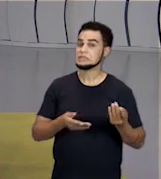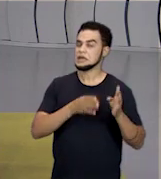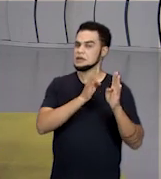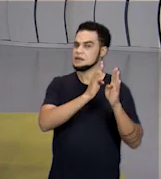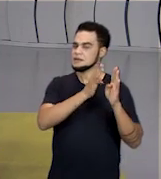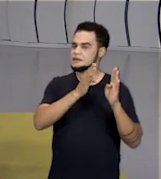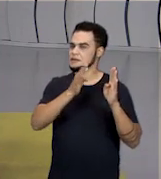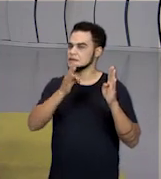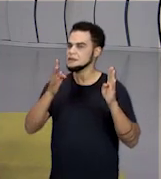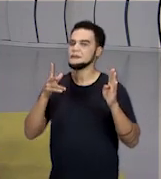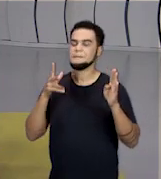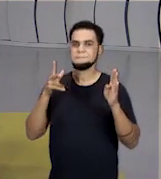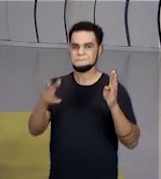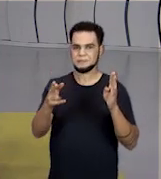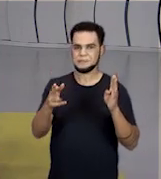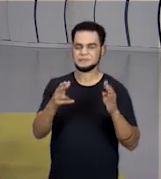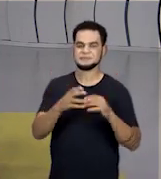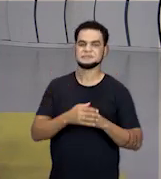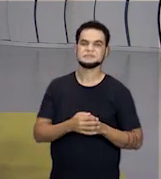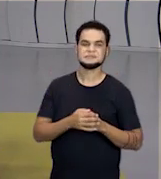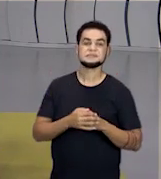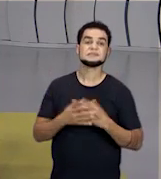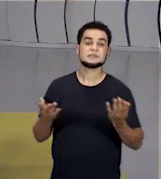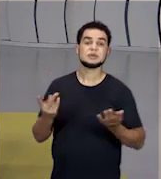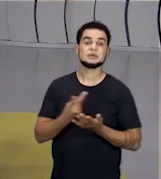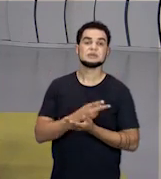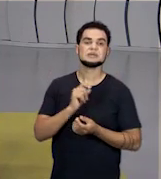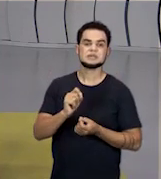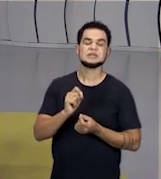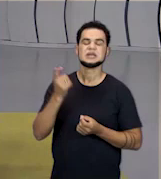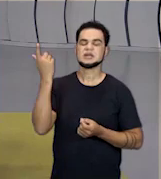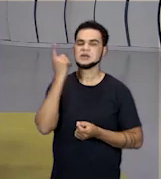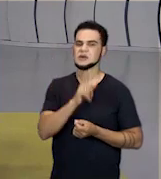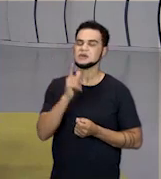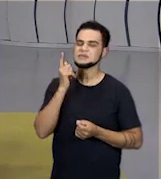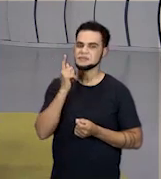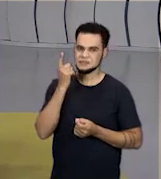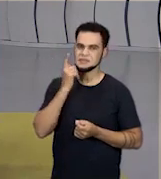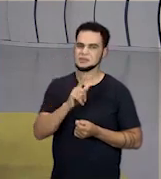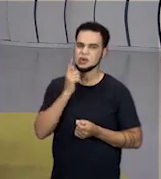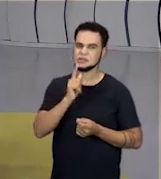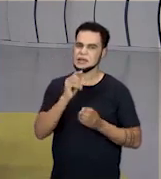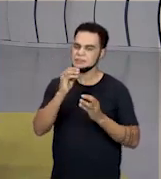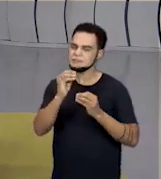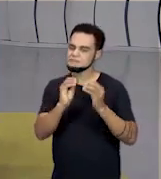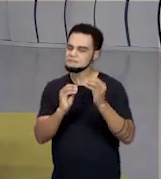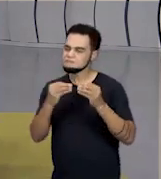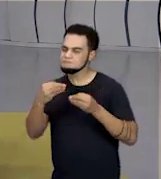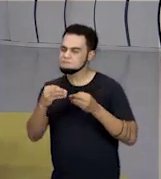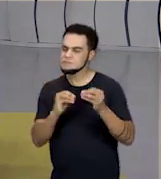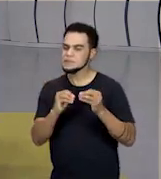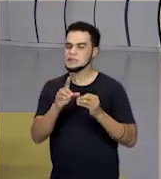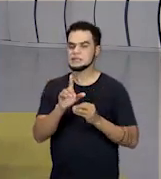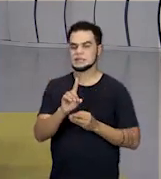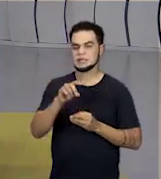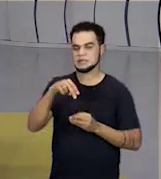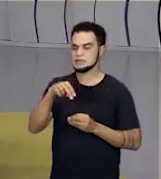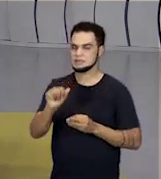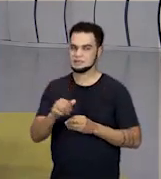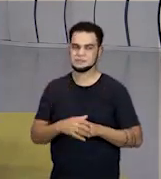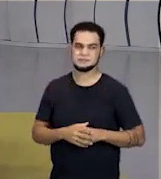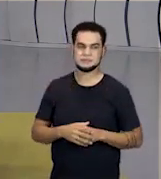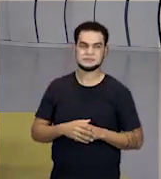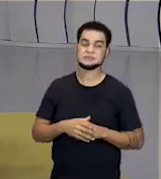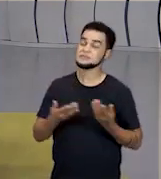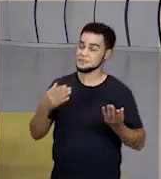de DNA nesses pontos, a gente consegue manipular o DNA e fazer essa técnica. Então, nós temos várias enzimas aqui,